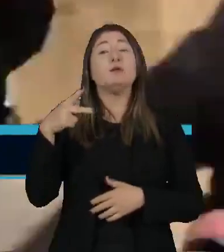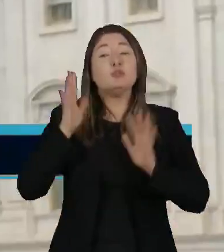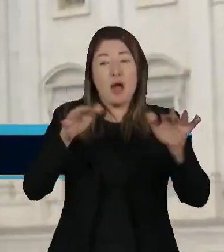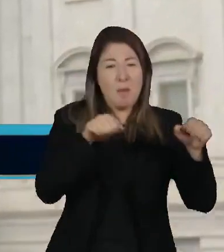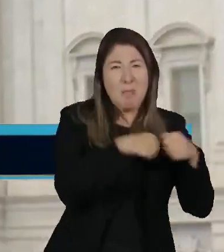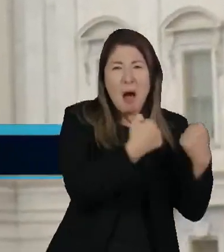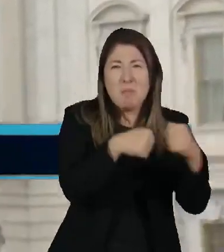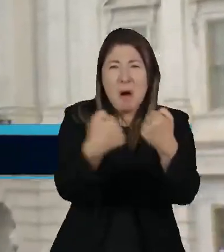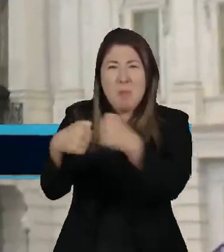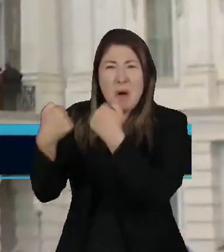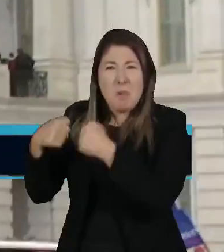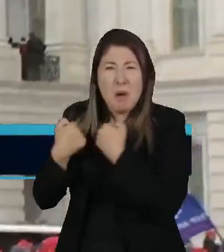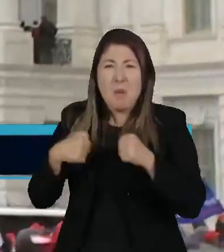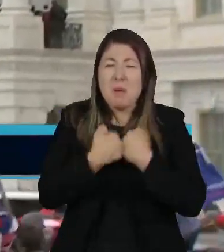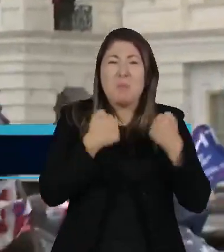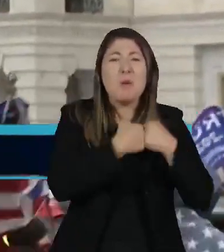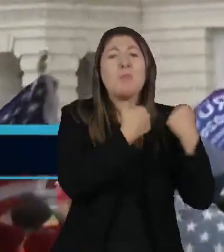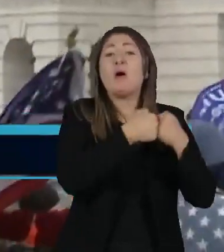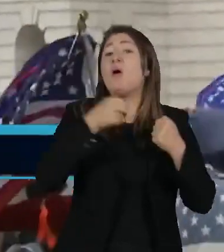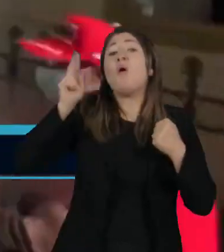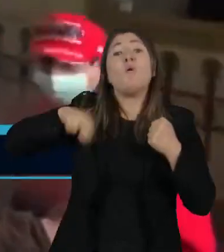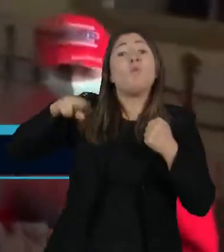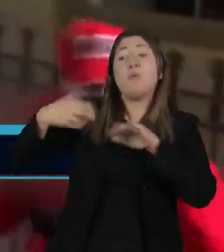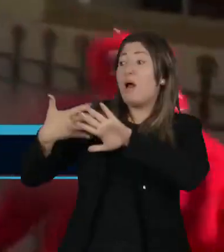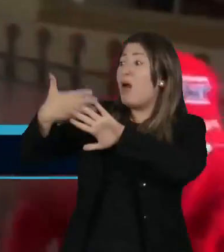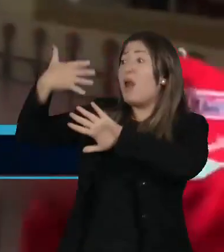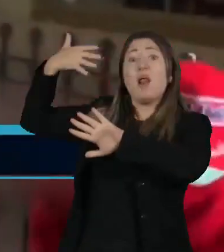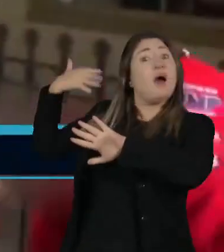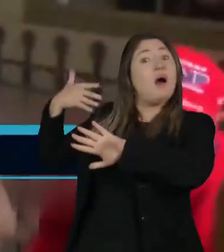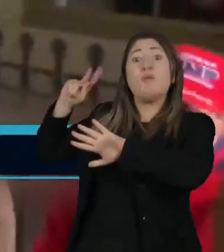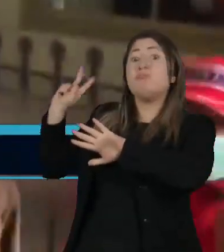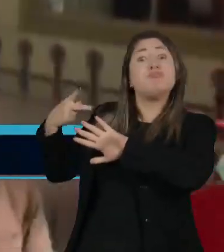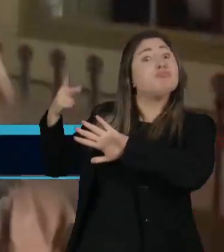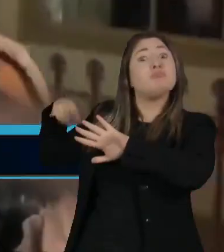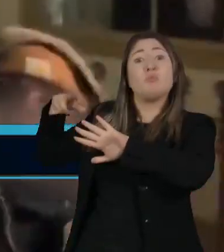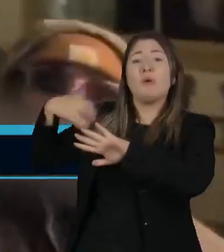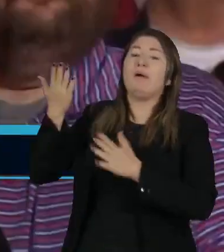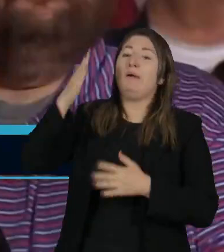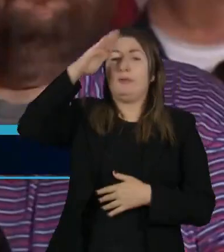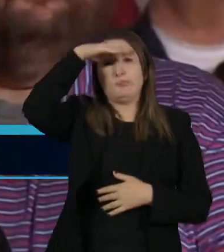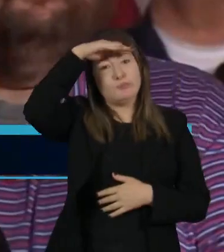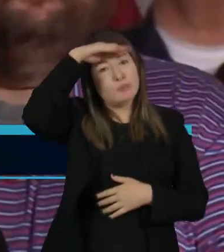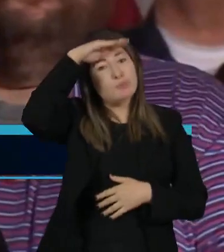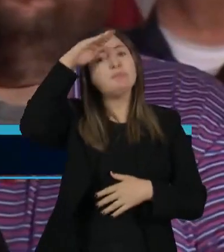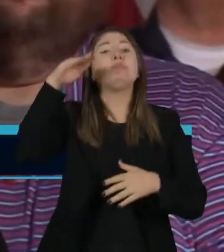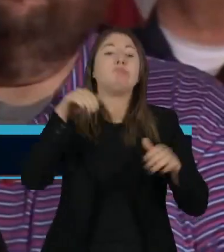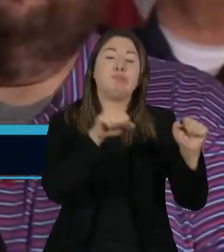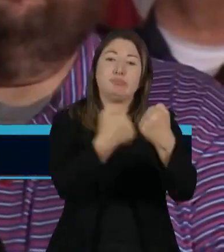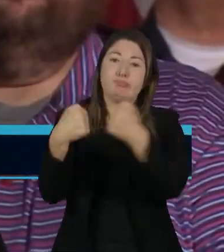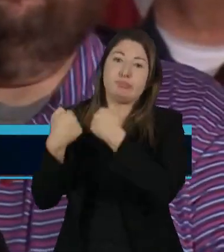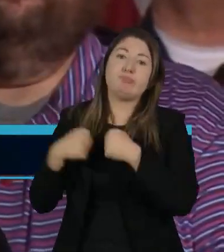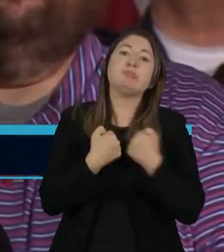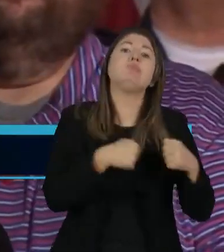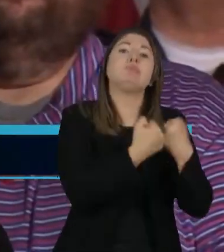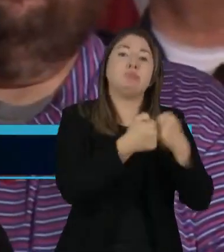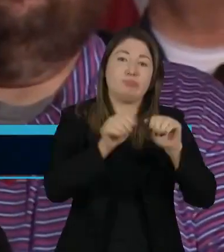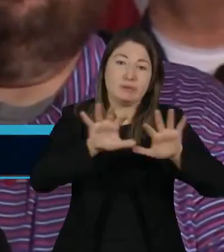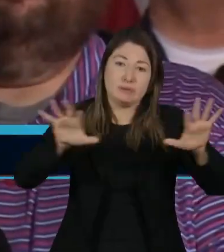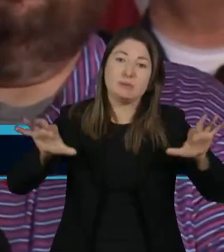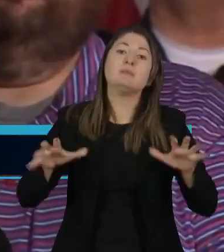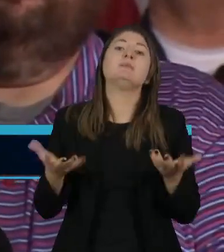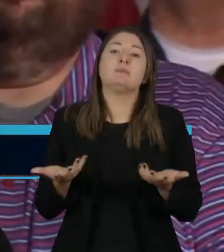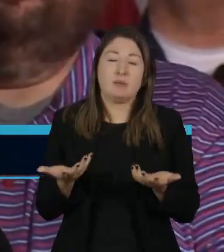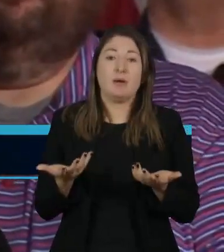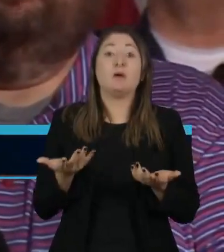se referindo à invasão do Capitólio em janeiro de 2021. É o segundo estado a vetar o